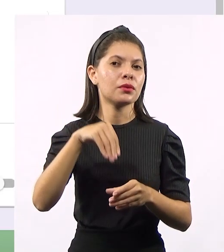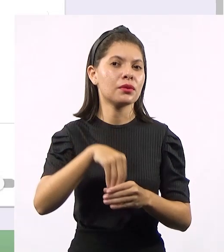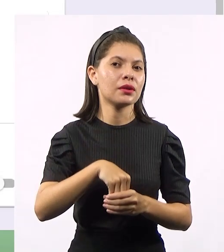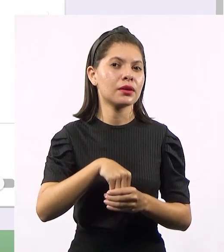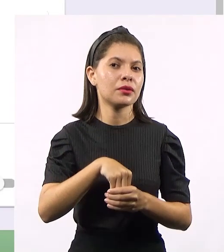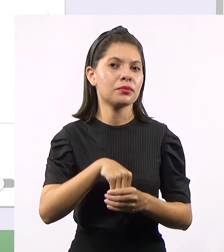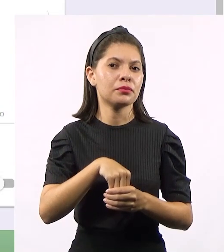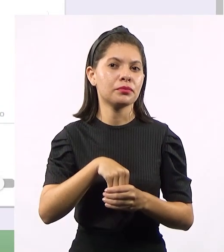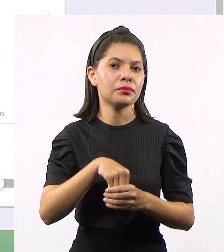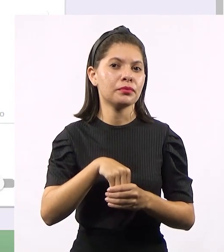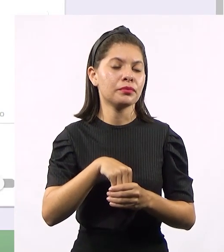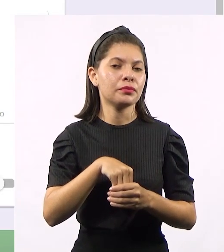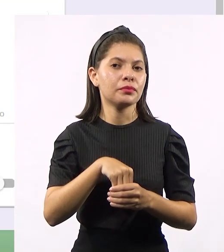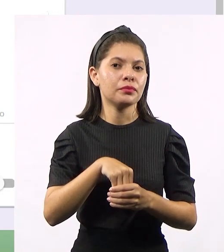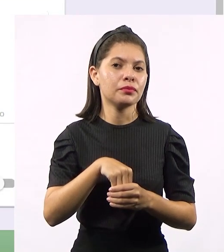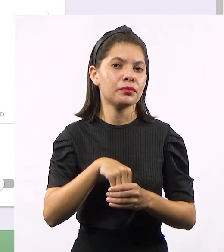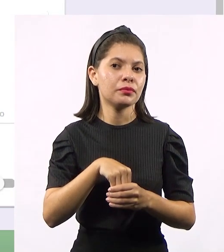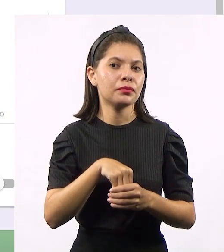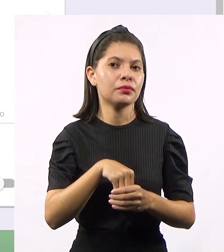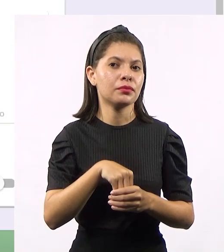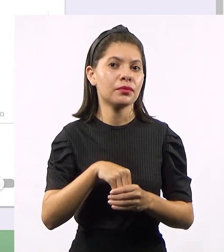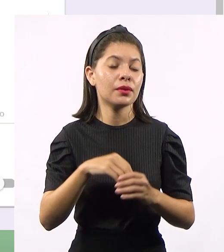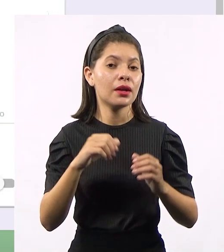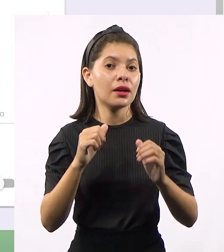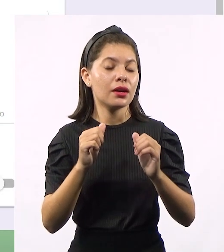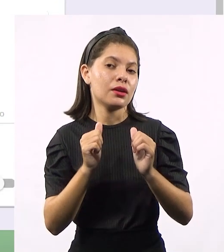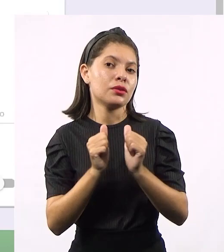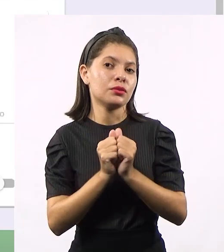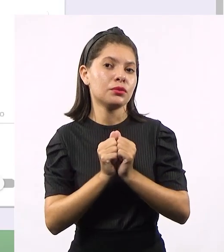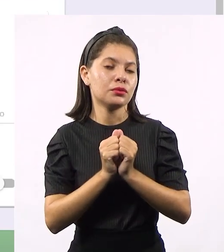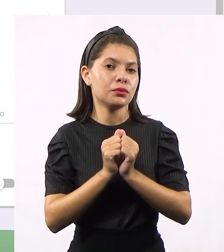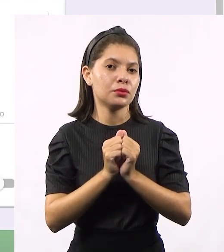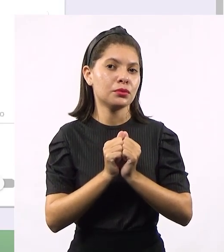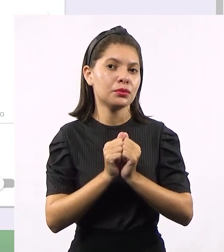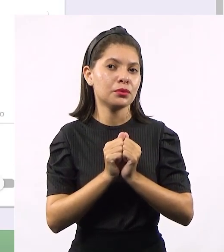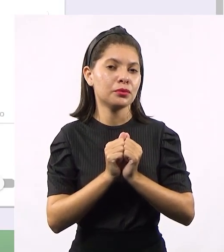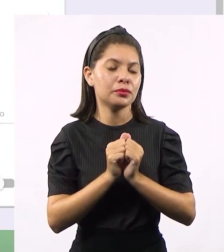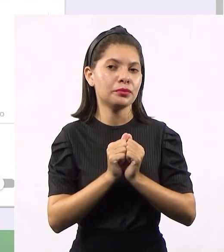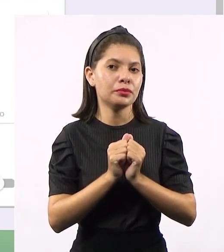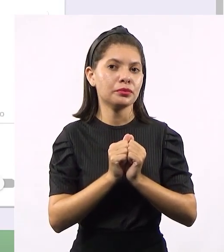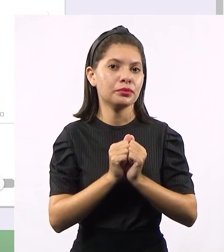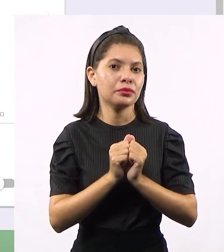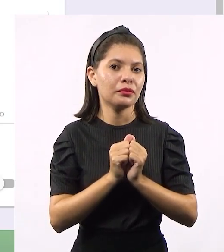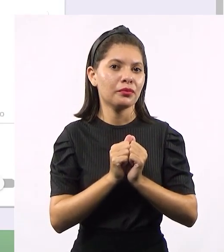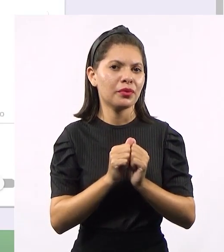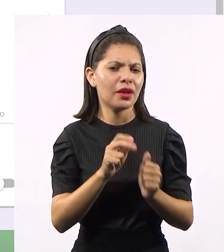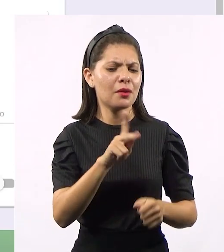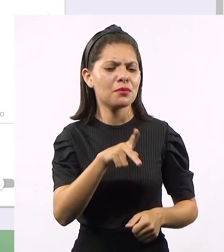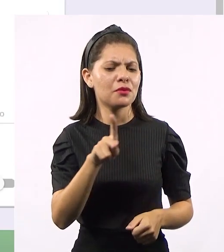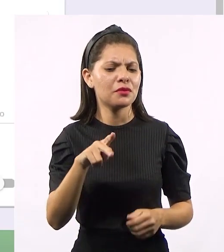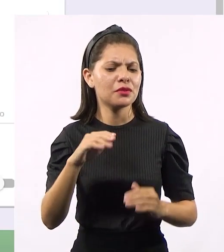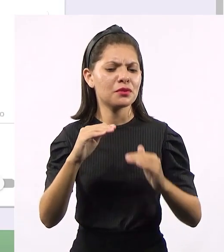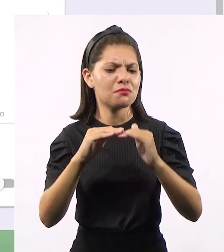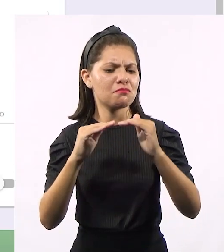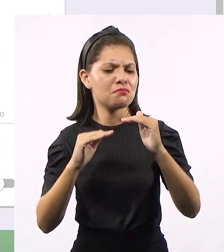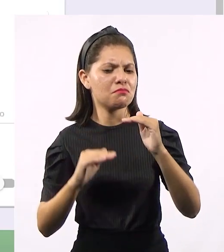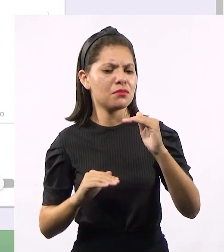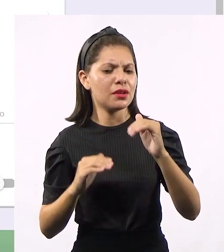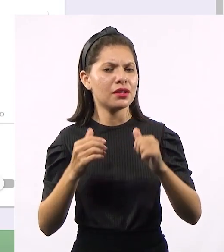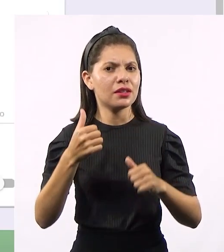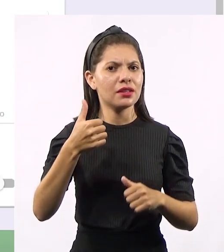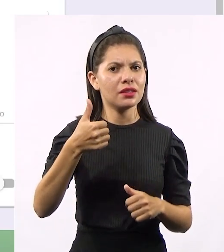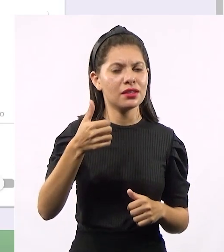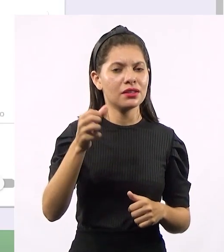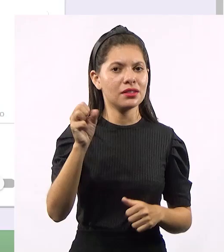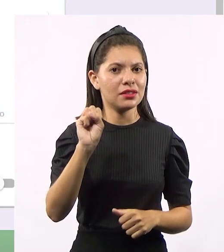número entre, então eu vou chutar lá, dificilmente a gente vai ter um professor com menos de 18 anos,